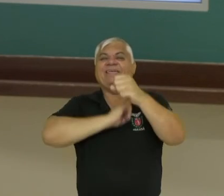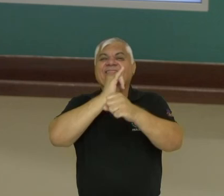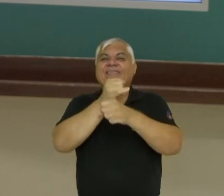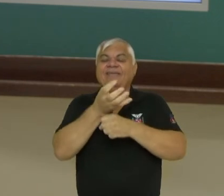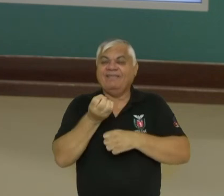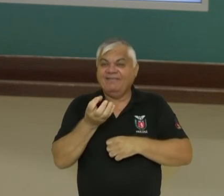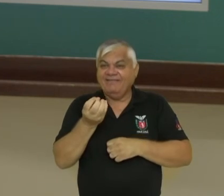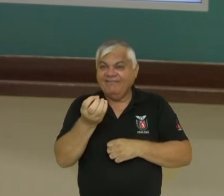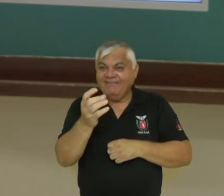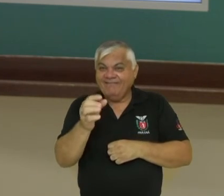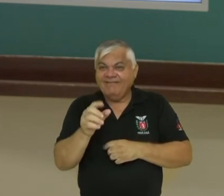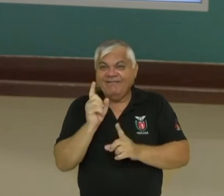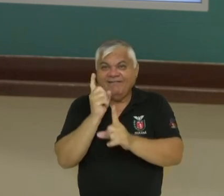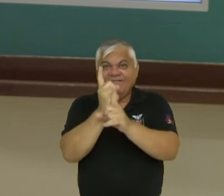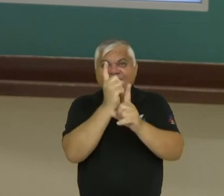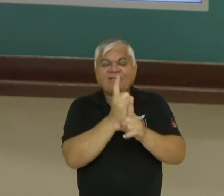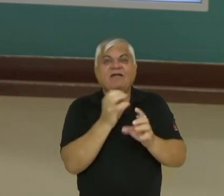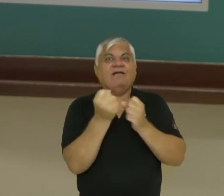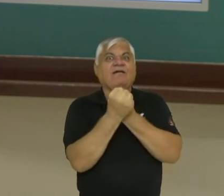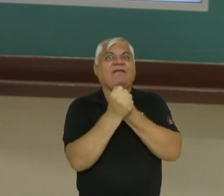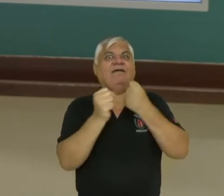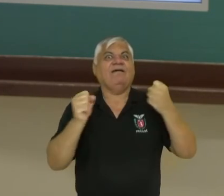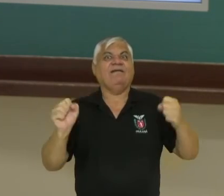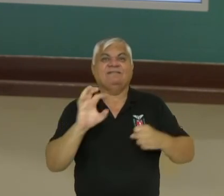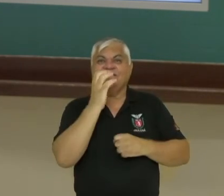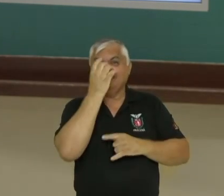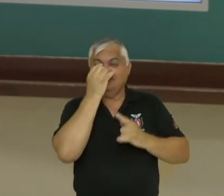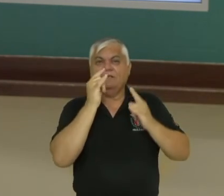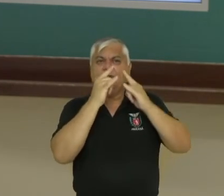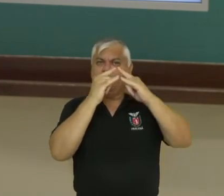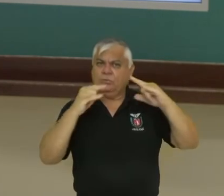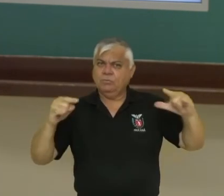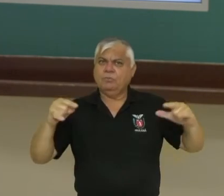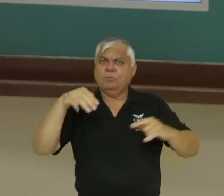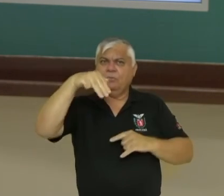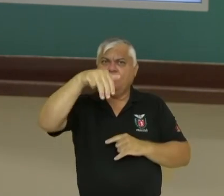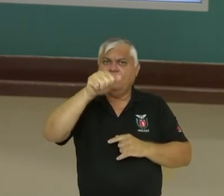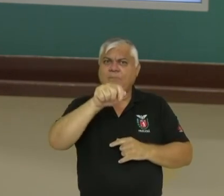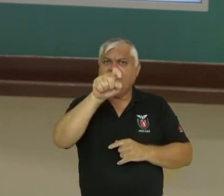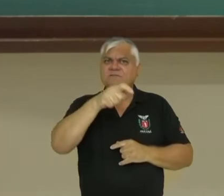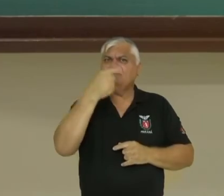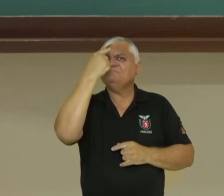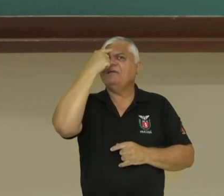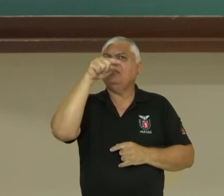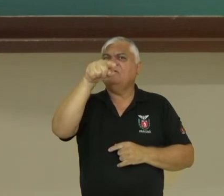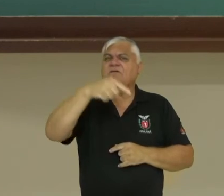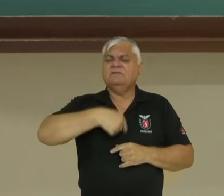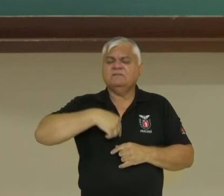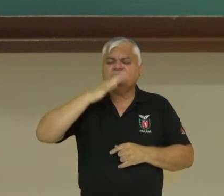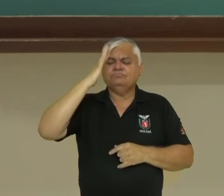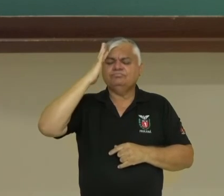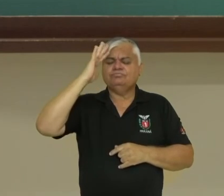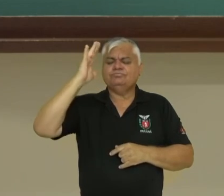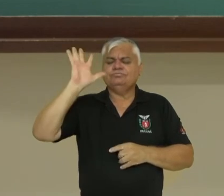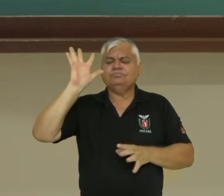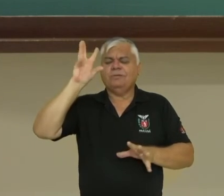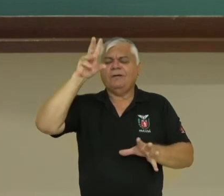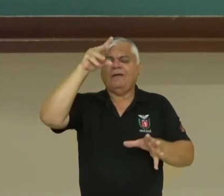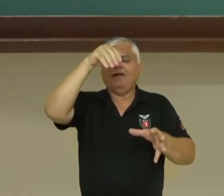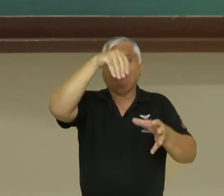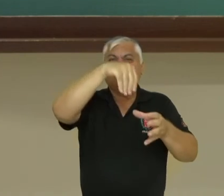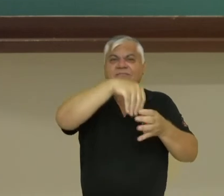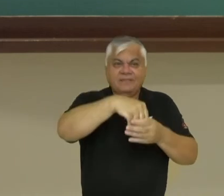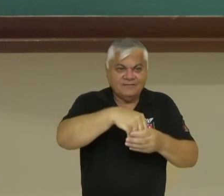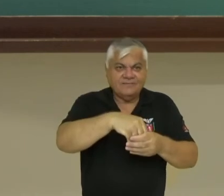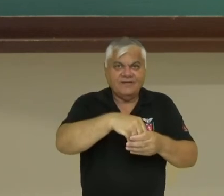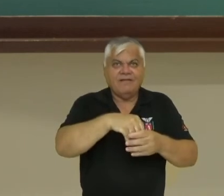esse espaço grandioso do Circo Máximos. E que tal se imaginar nesse lugar, se imaginar nesse espaço grandioso aí